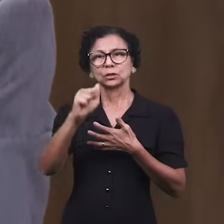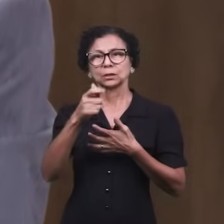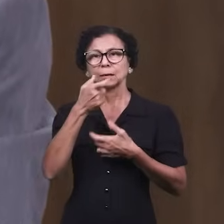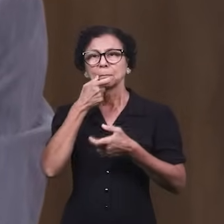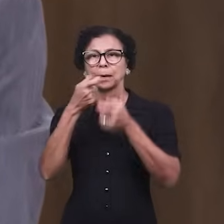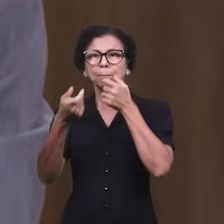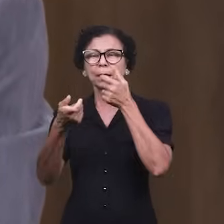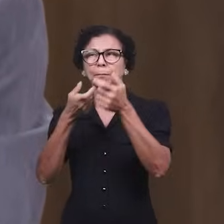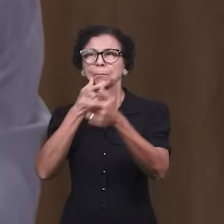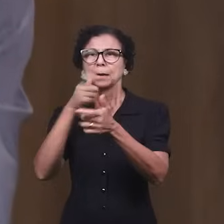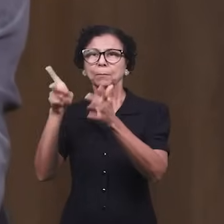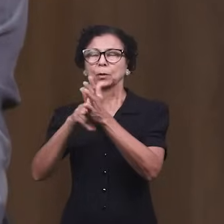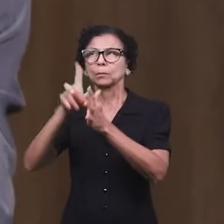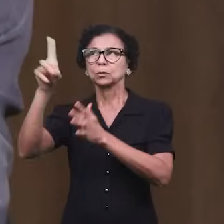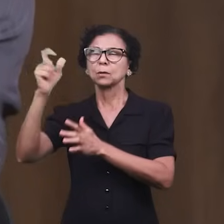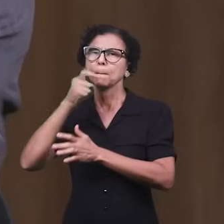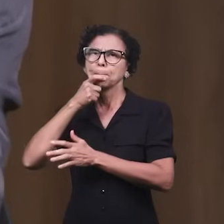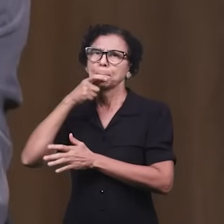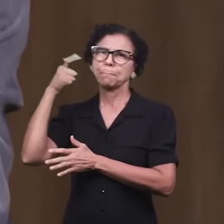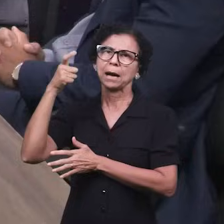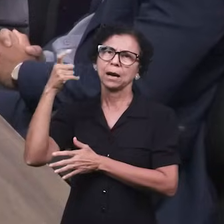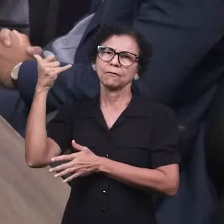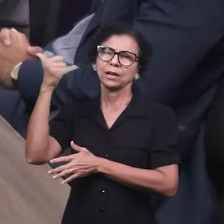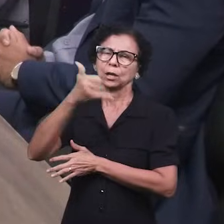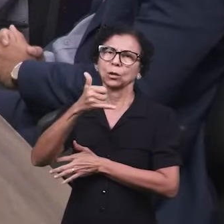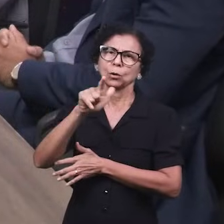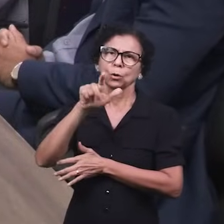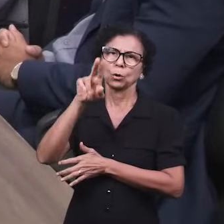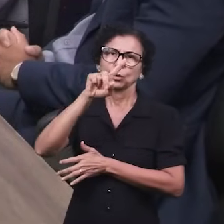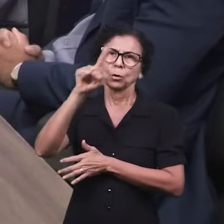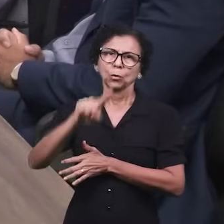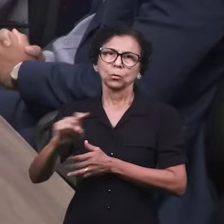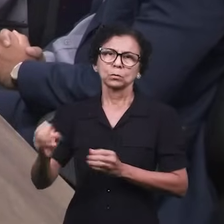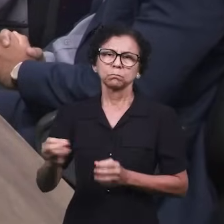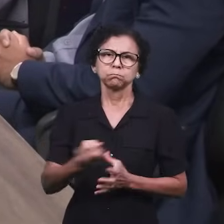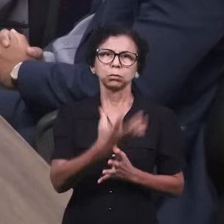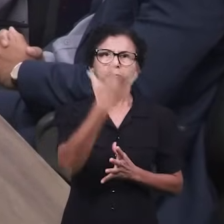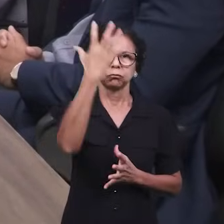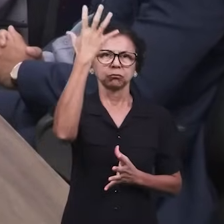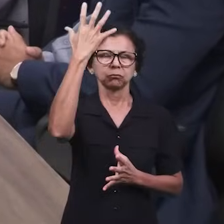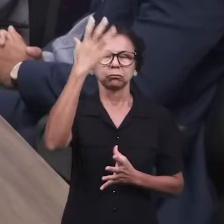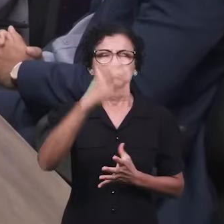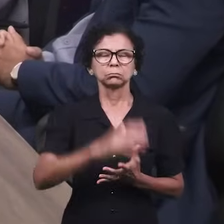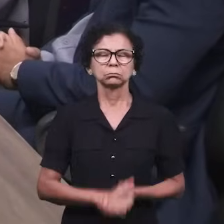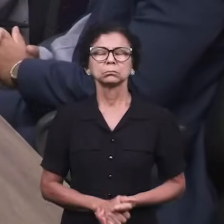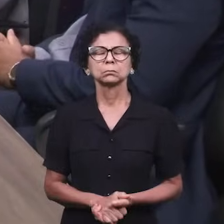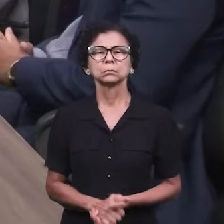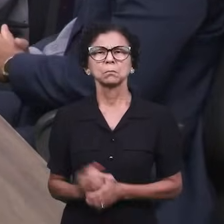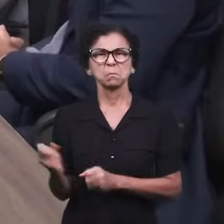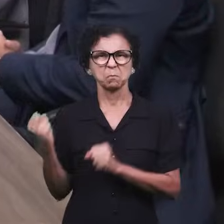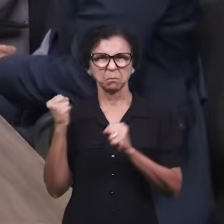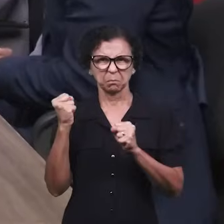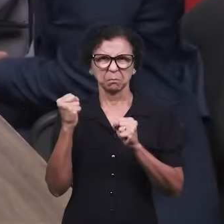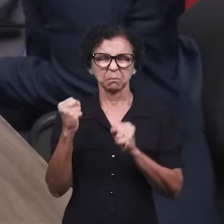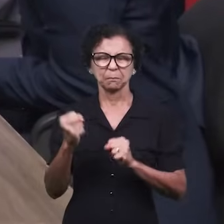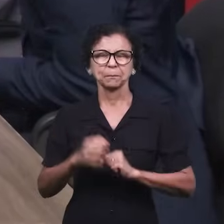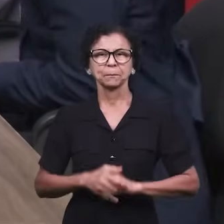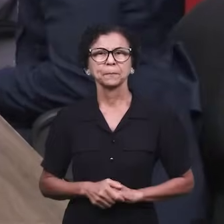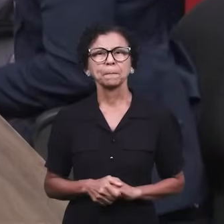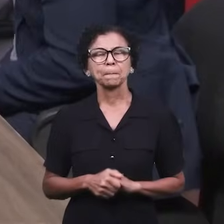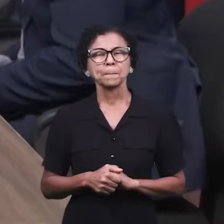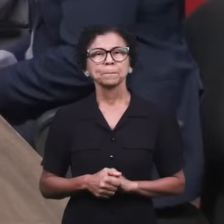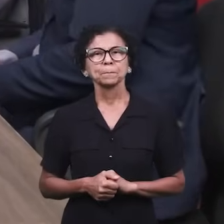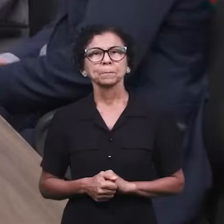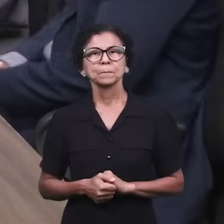né? Haja luz, e houve luz, né? E é o poder, a onipotência da palavra. Né? É importante observar que a